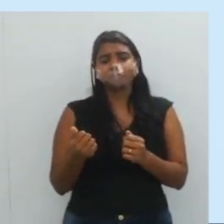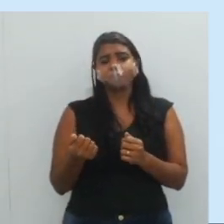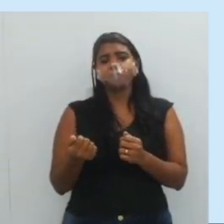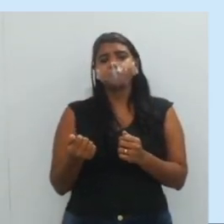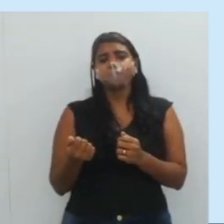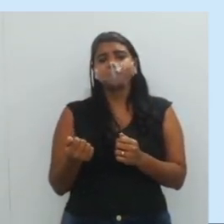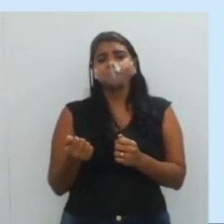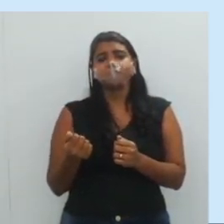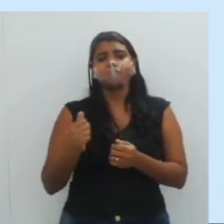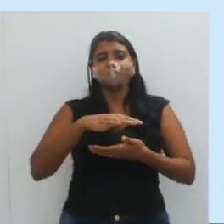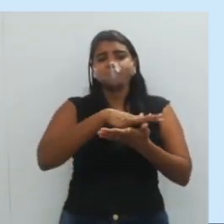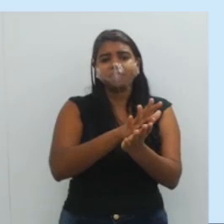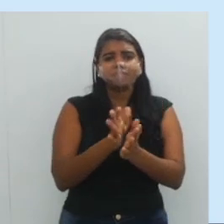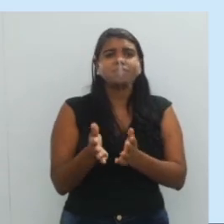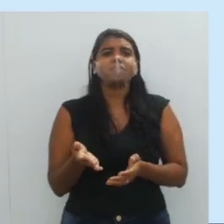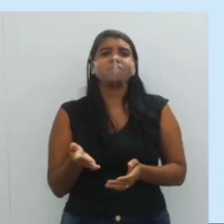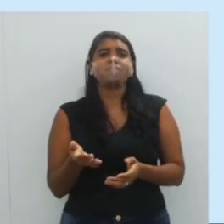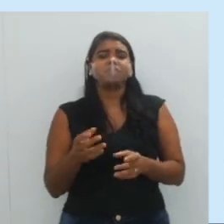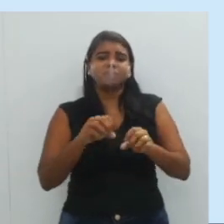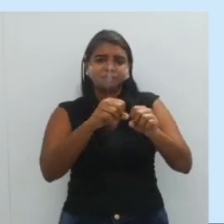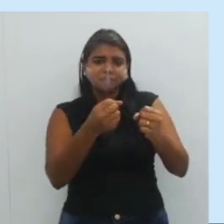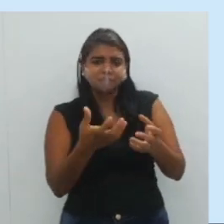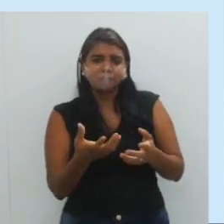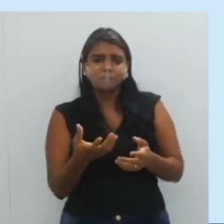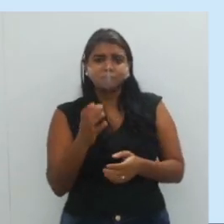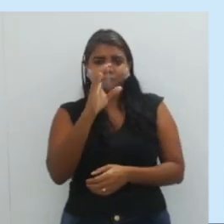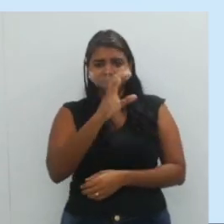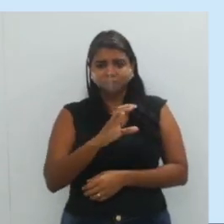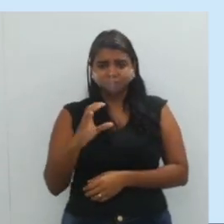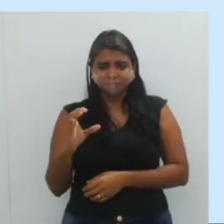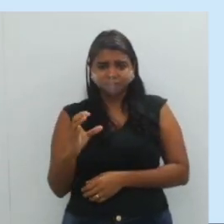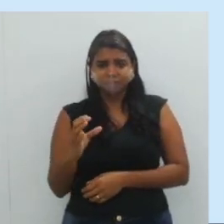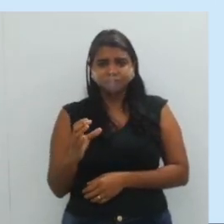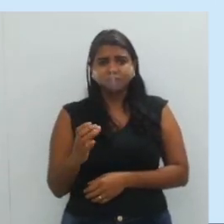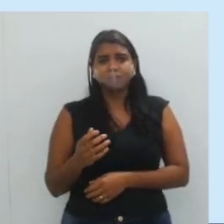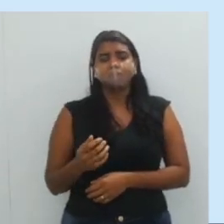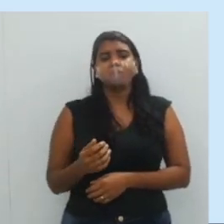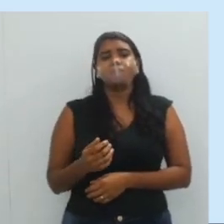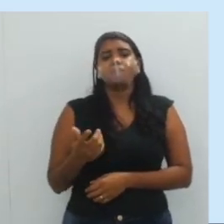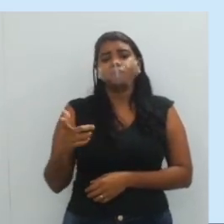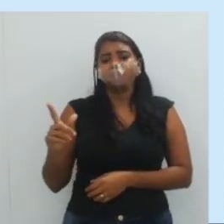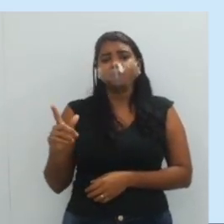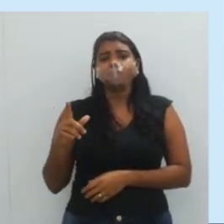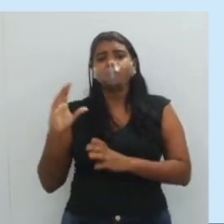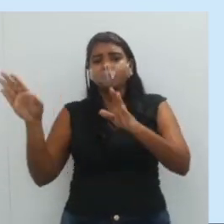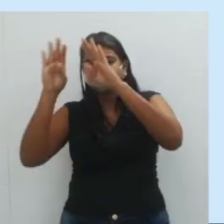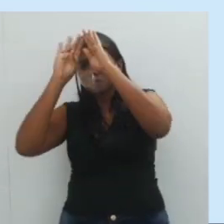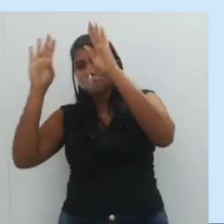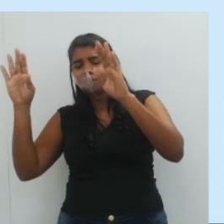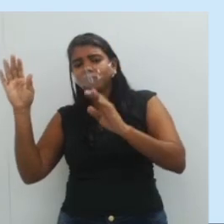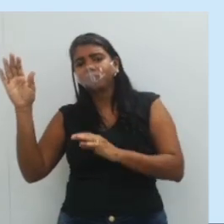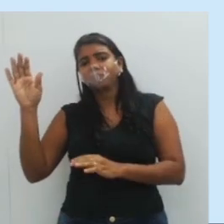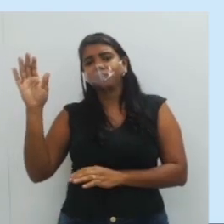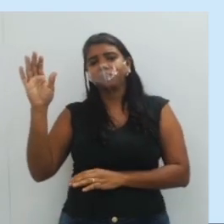No caso aqui, o primeiro, que é um símbolo católico, o segundo, que é um símbolo da Umbanda,